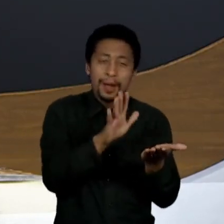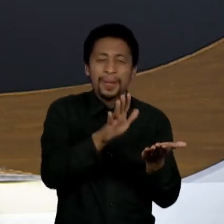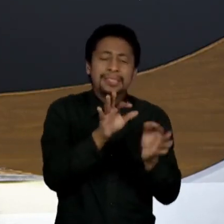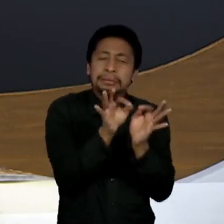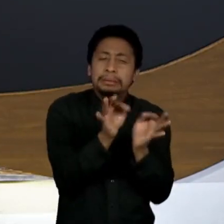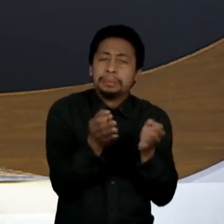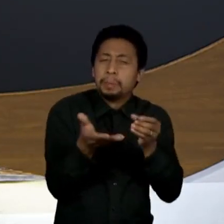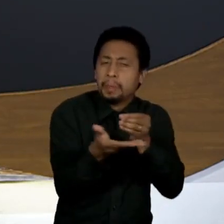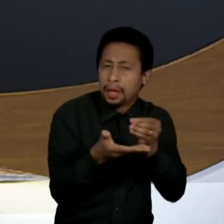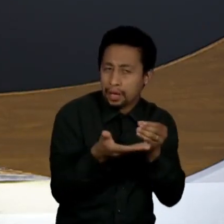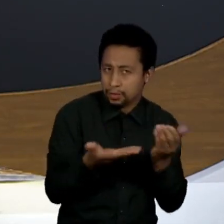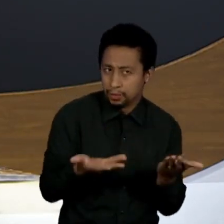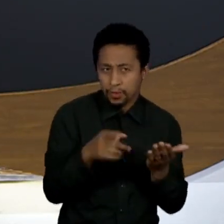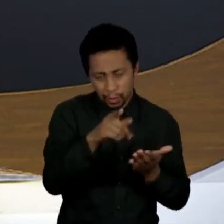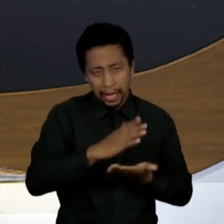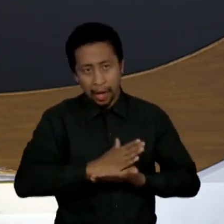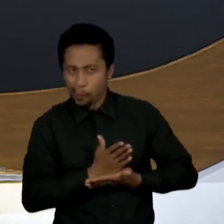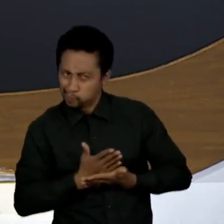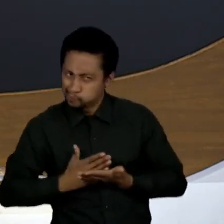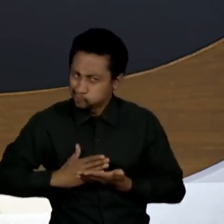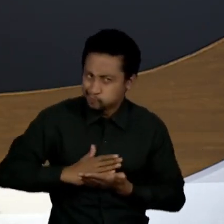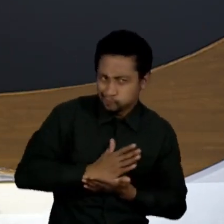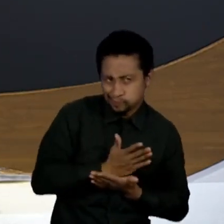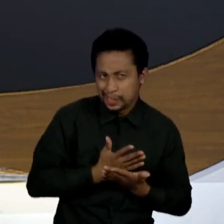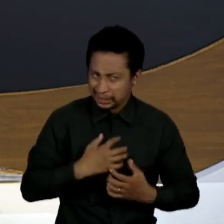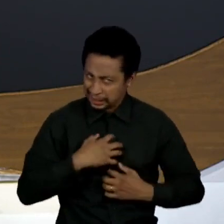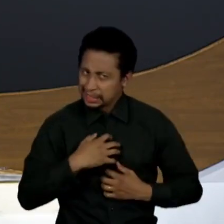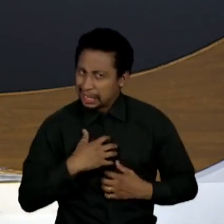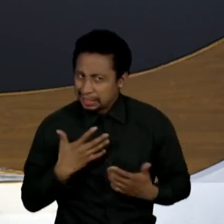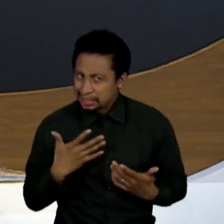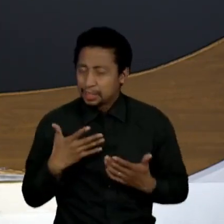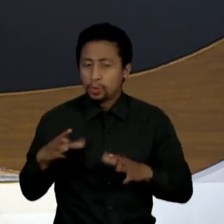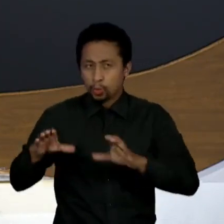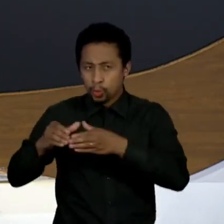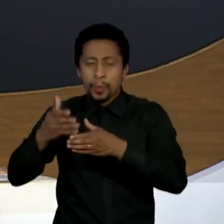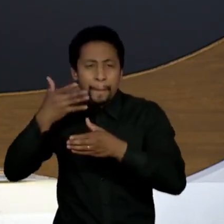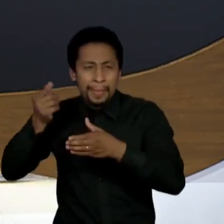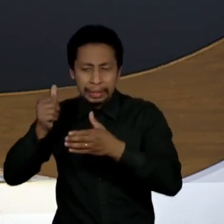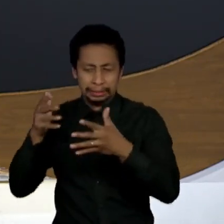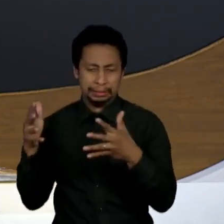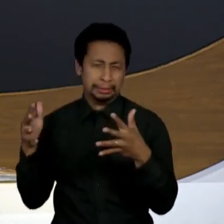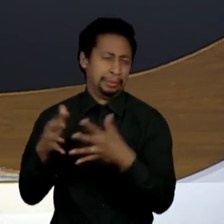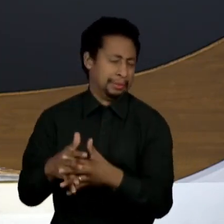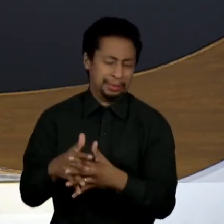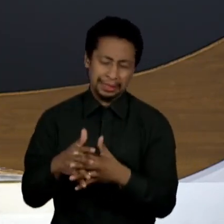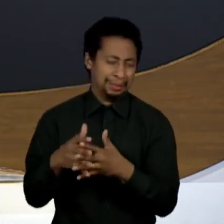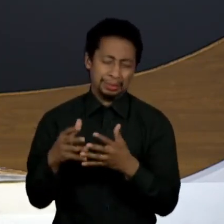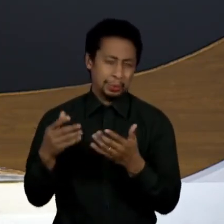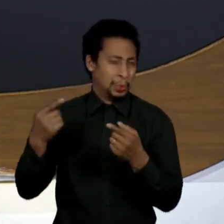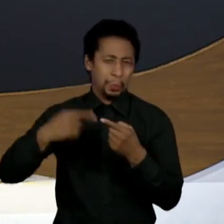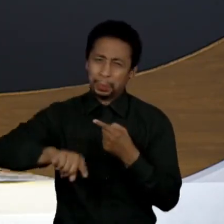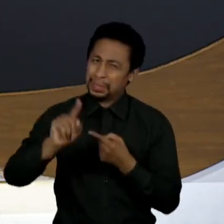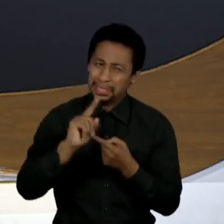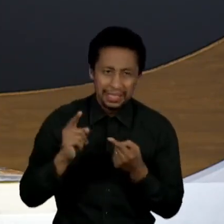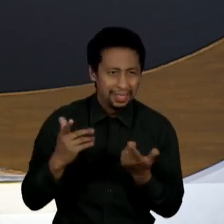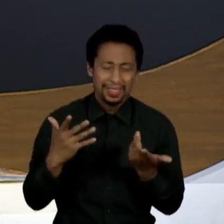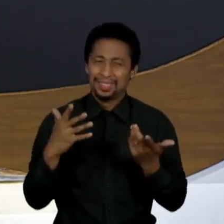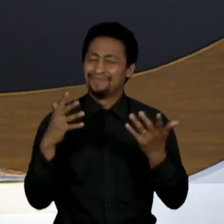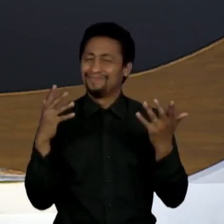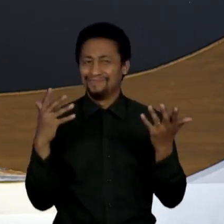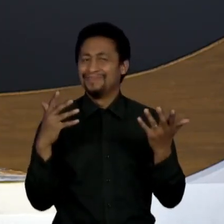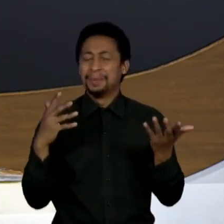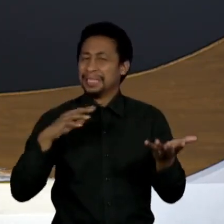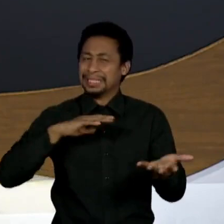se esse incômodo também é seu, se você sente essa inadequação, esse sentimento de estar quebrado e de ter uma certa